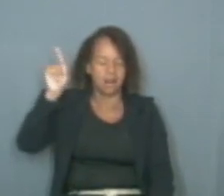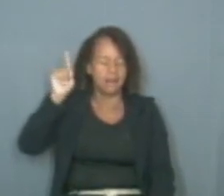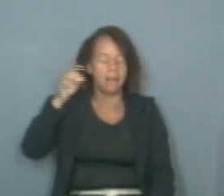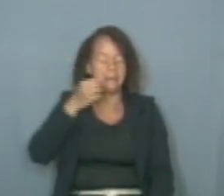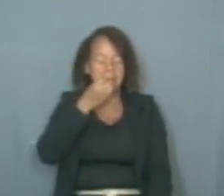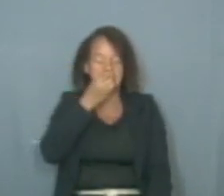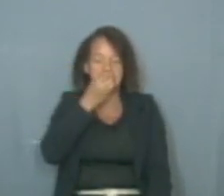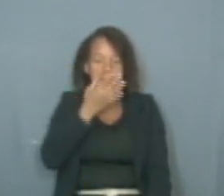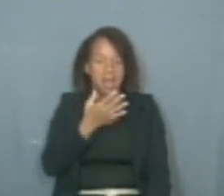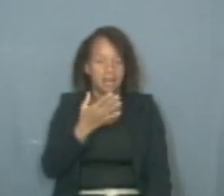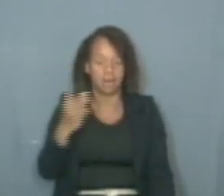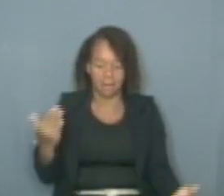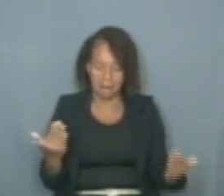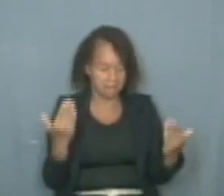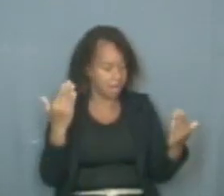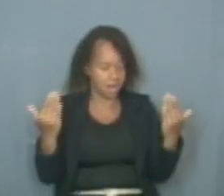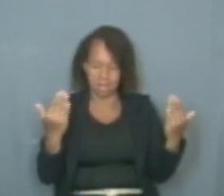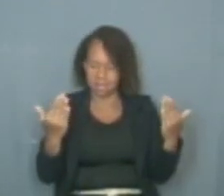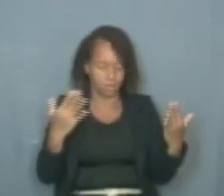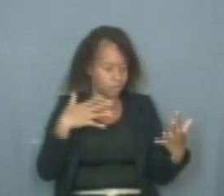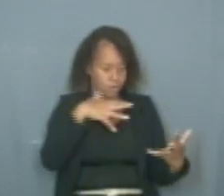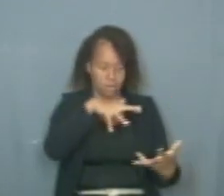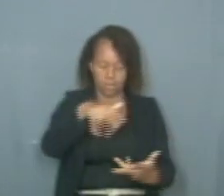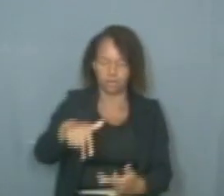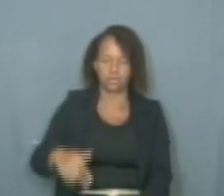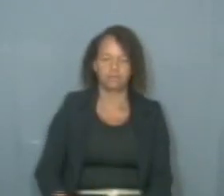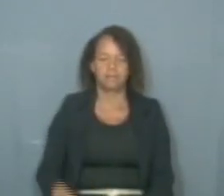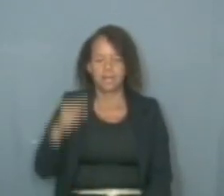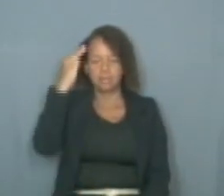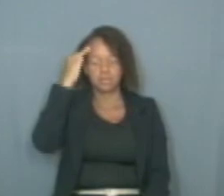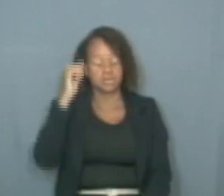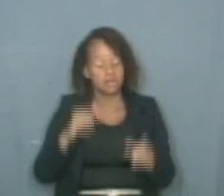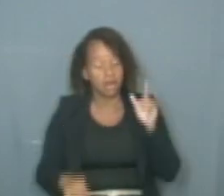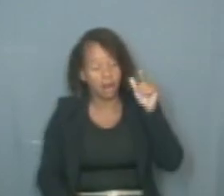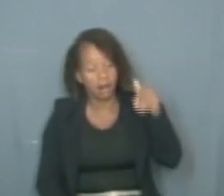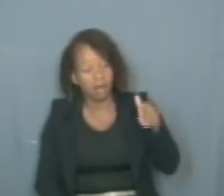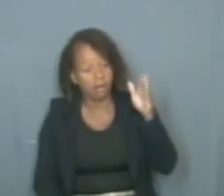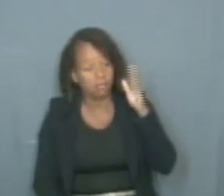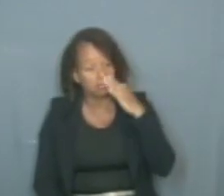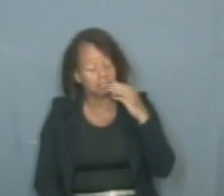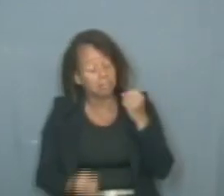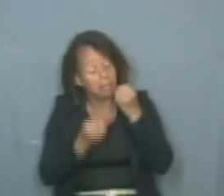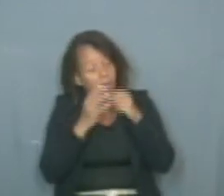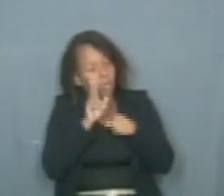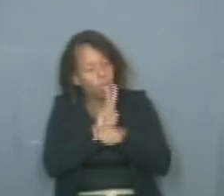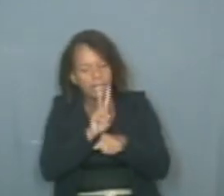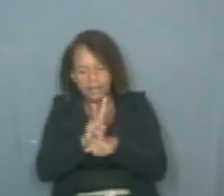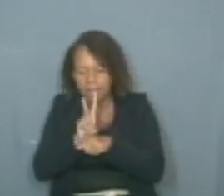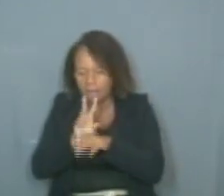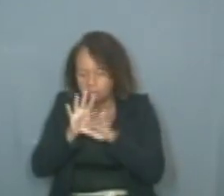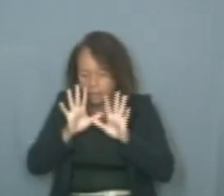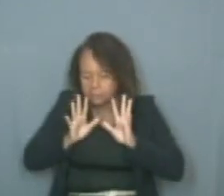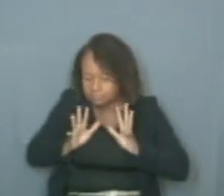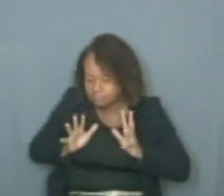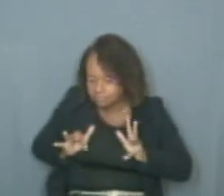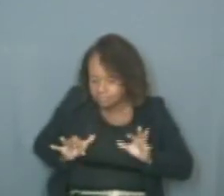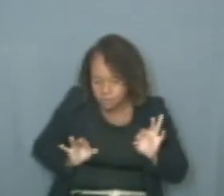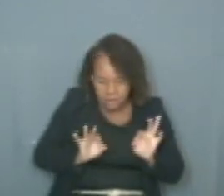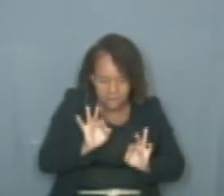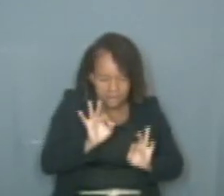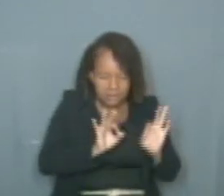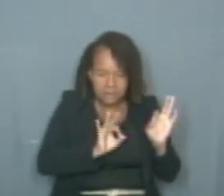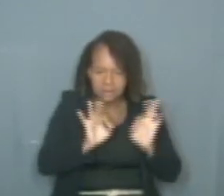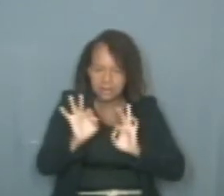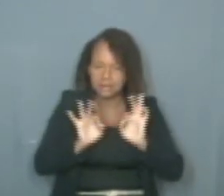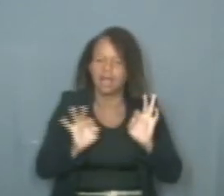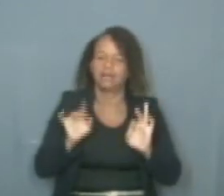grandes museus do mundo. É um museu que você chega lá, é completamente bem cuidado. Foi a partir de